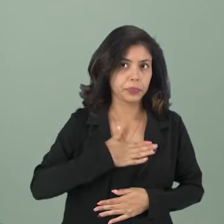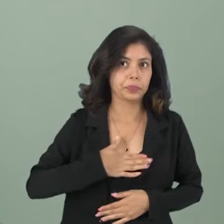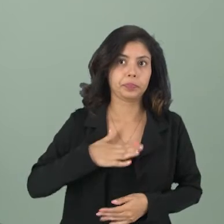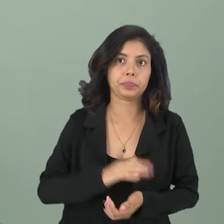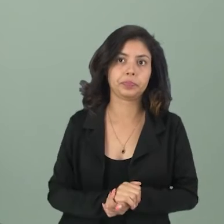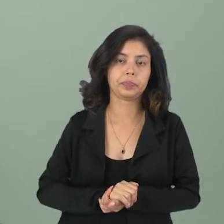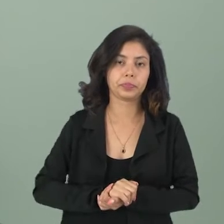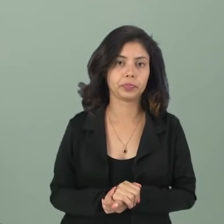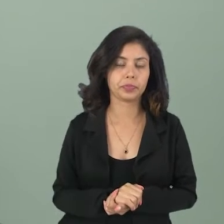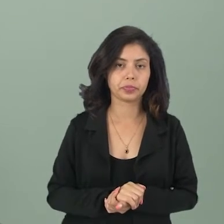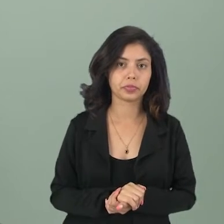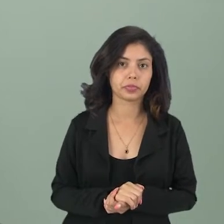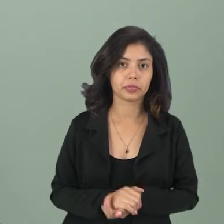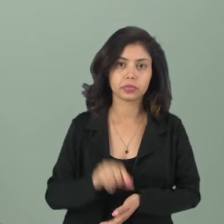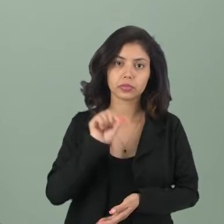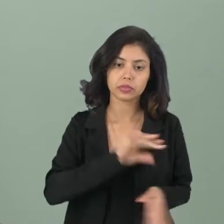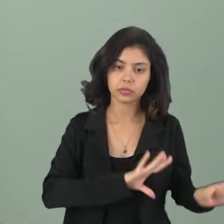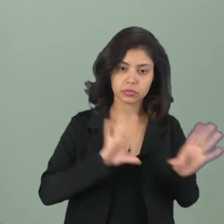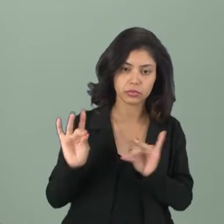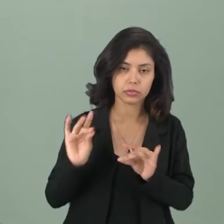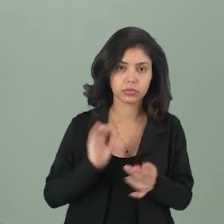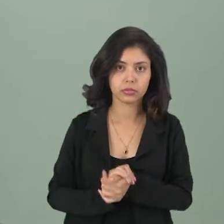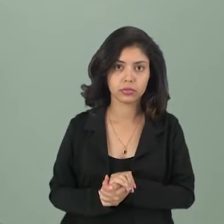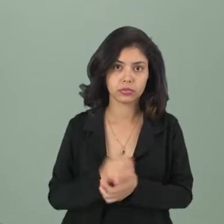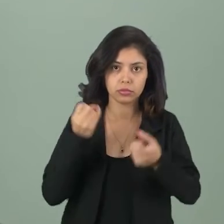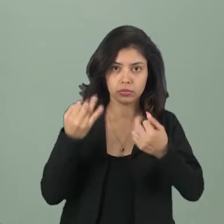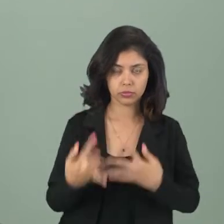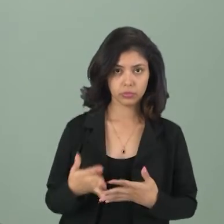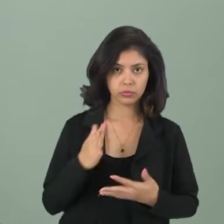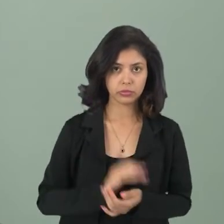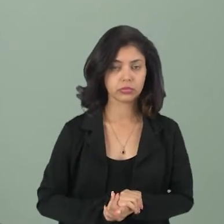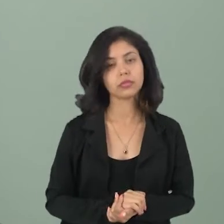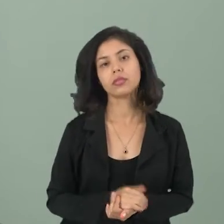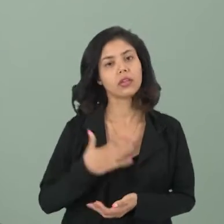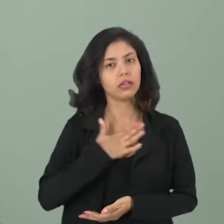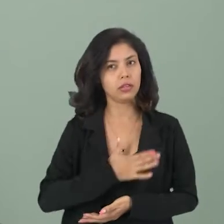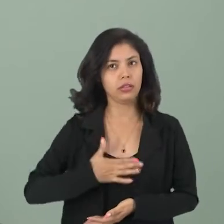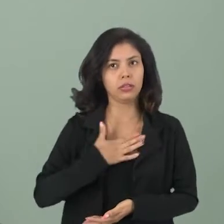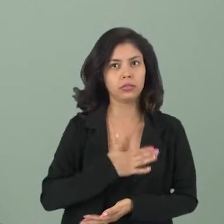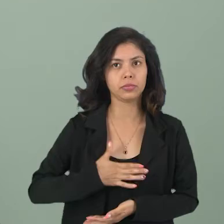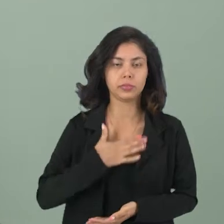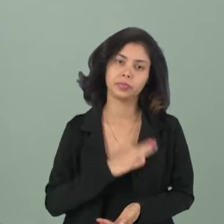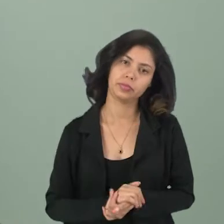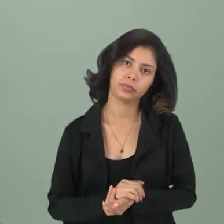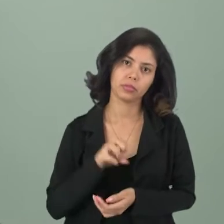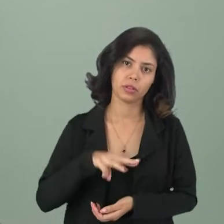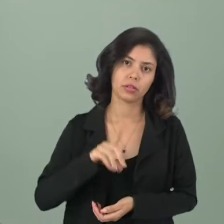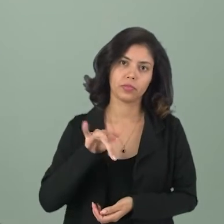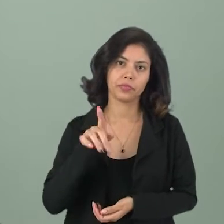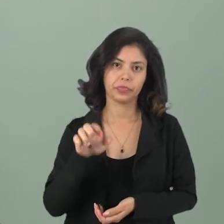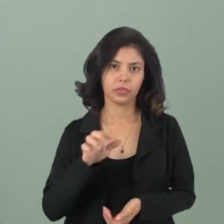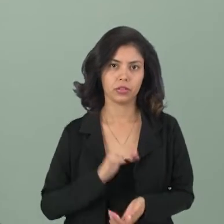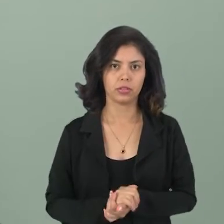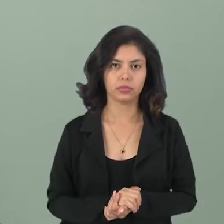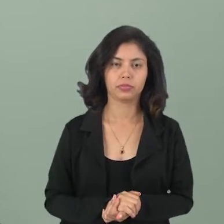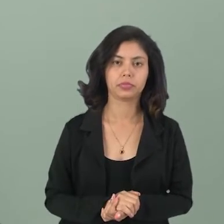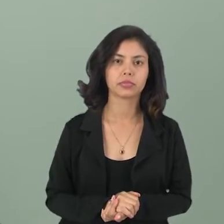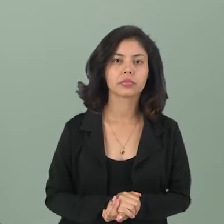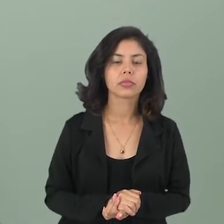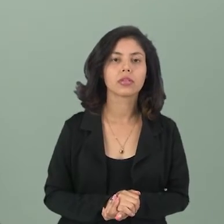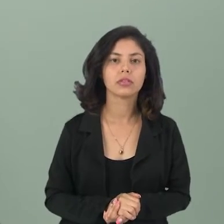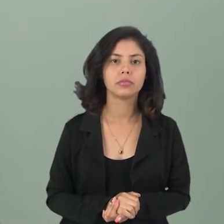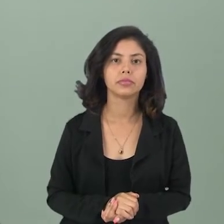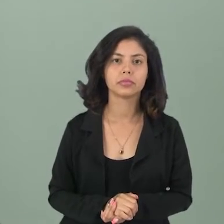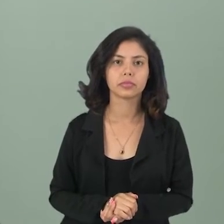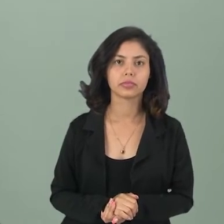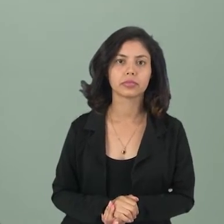obra né porque gosta da do que trata a época do que retrata o autor gosta né da modalidade gosta do que explora